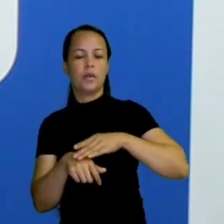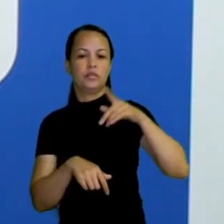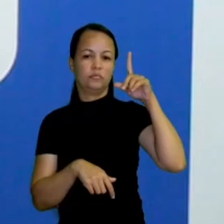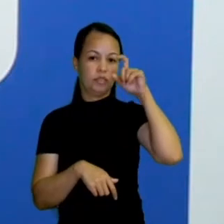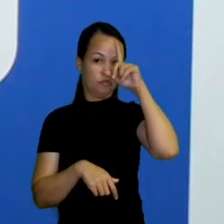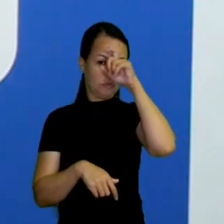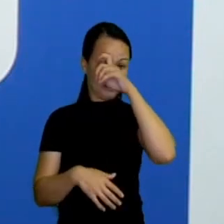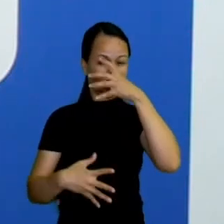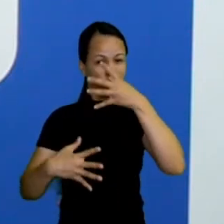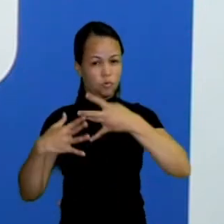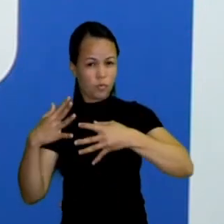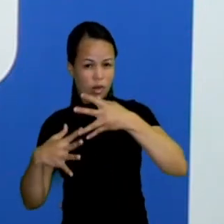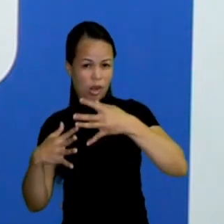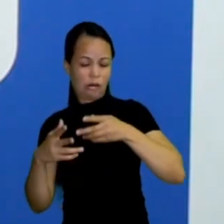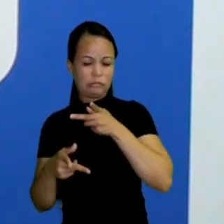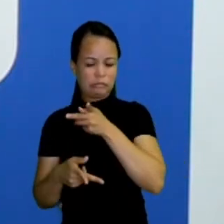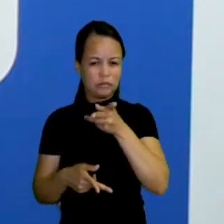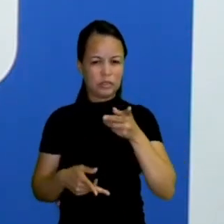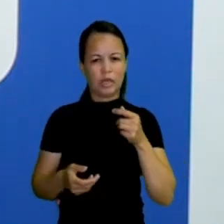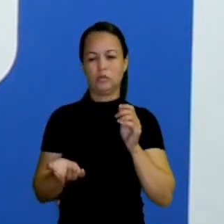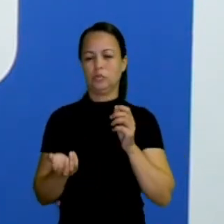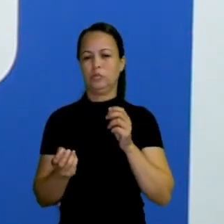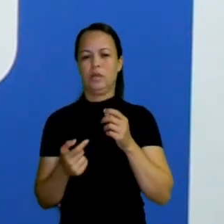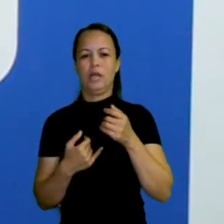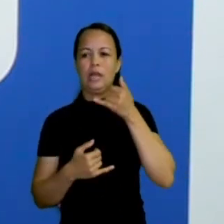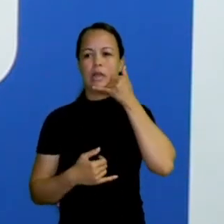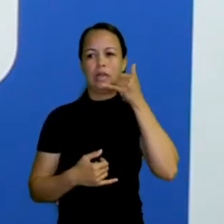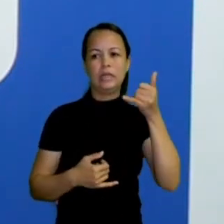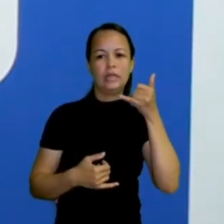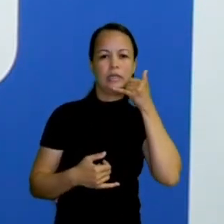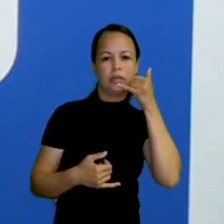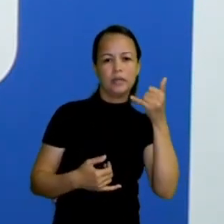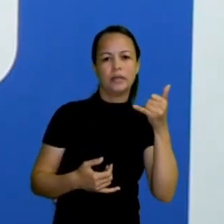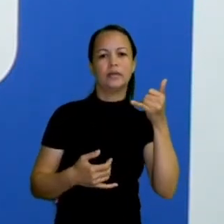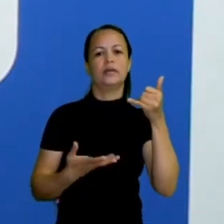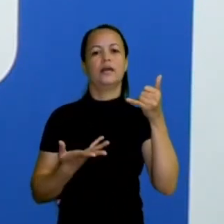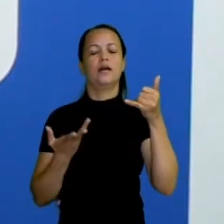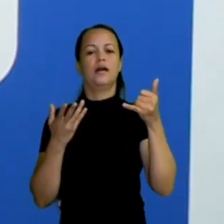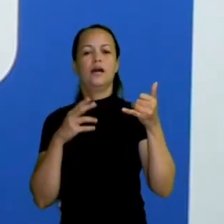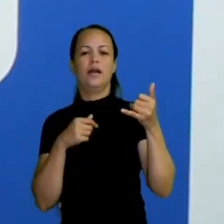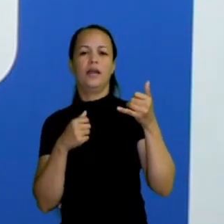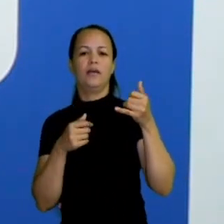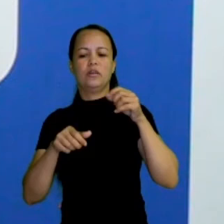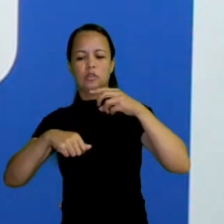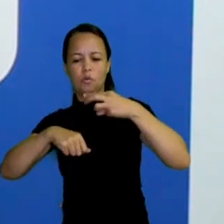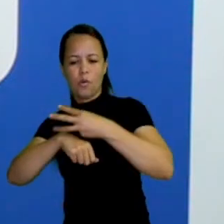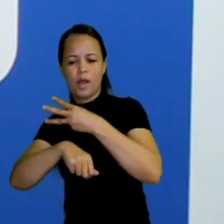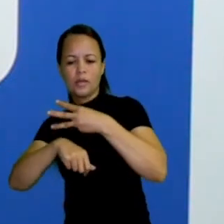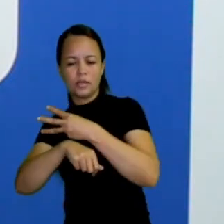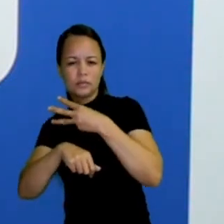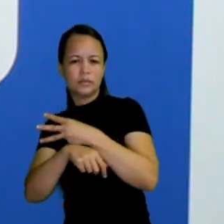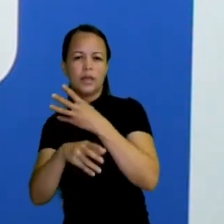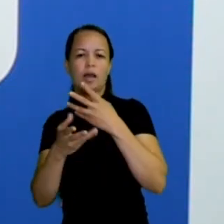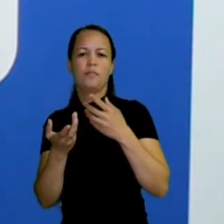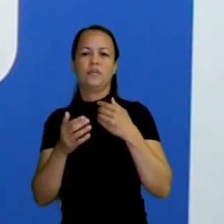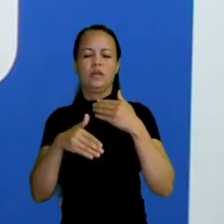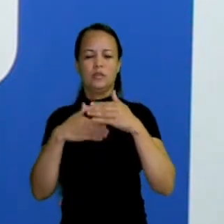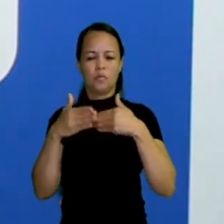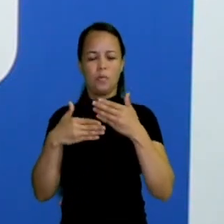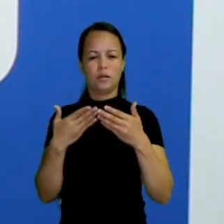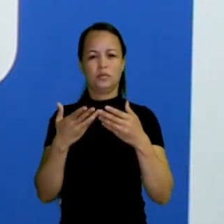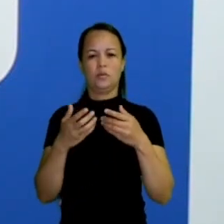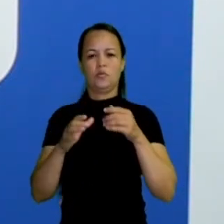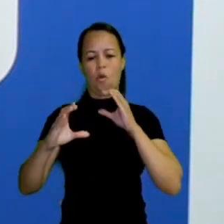conseguir visitar. Telefona, faz uma chamada via WhatsApp. Você pode fazer o máximo possível ali para